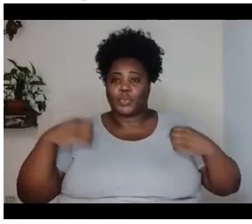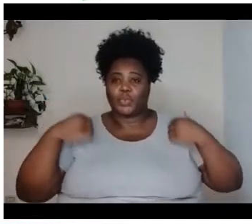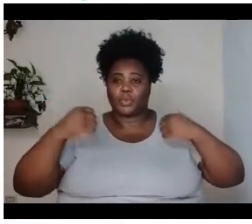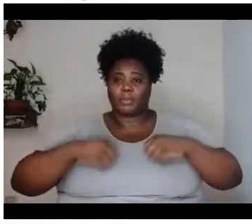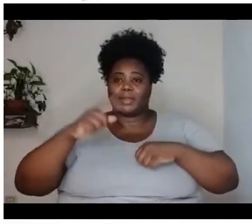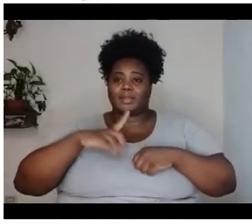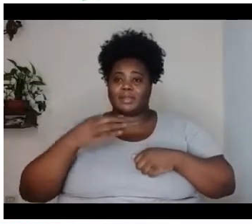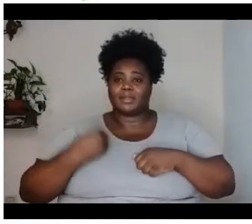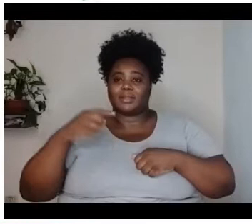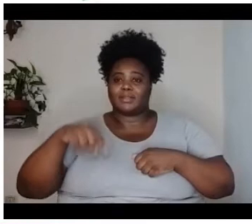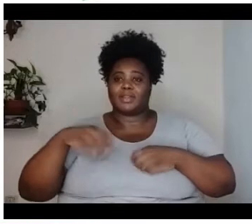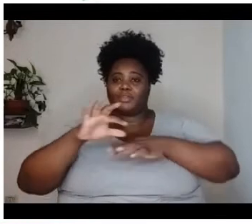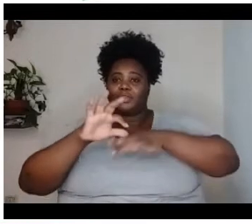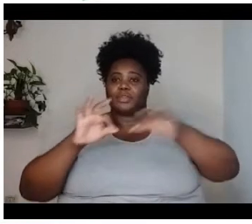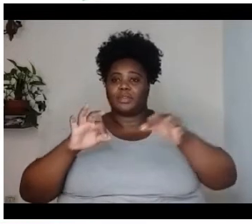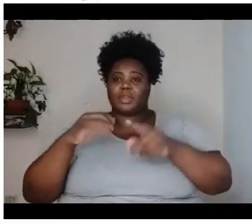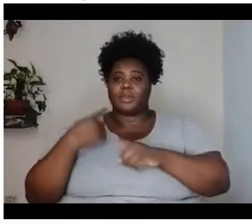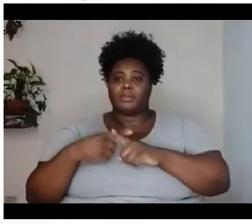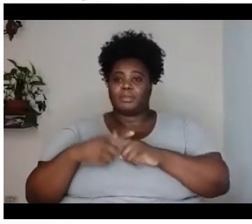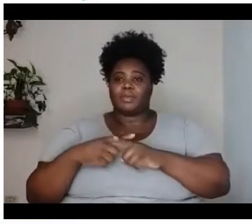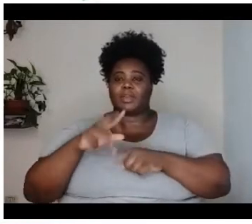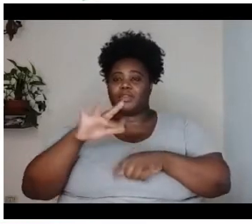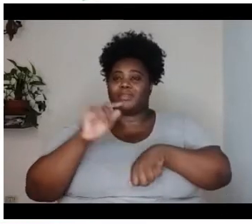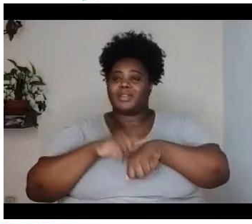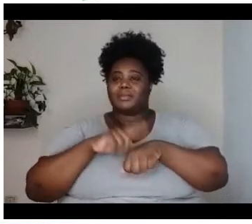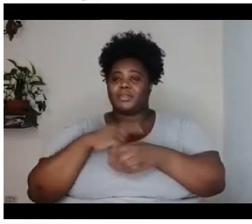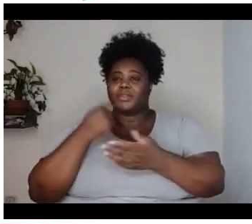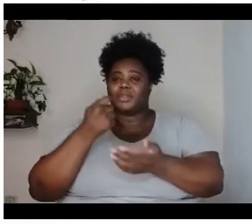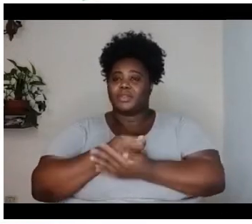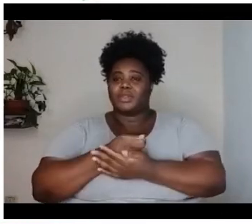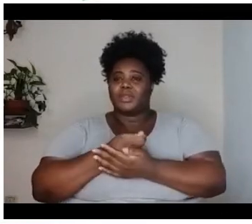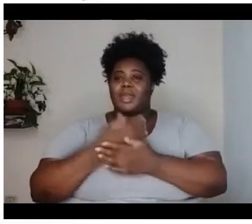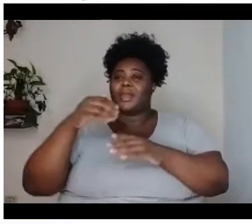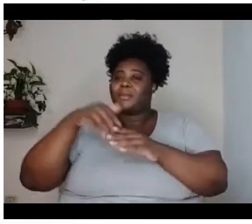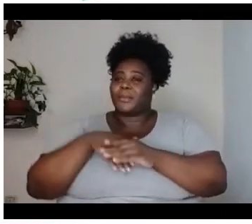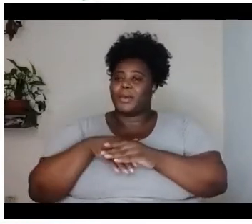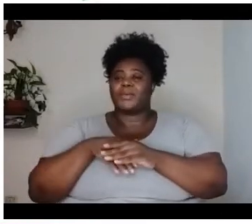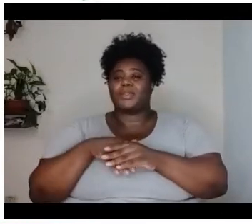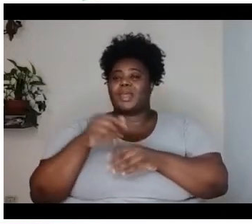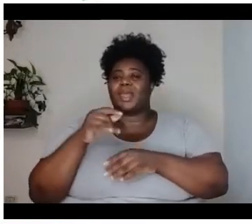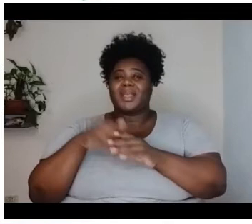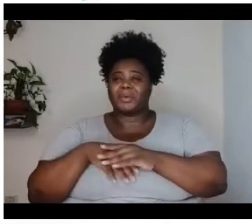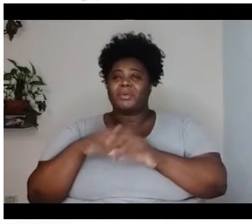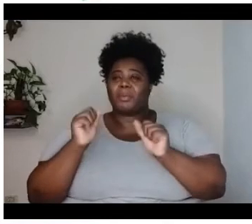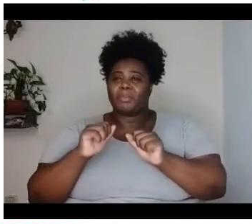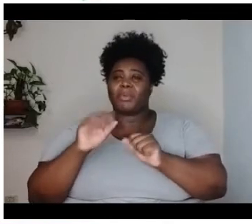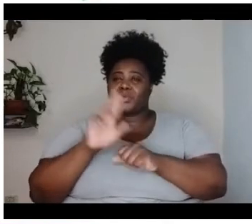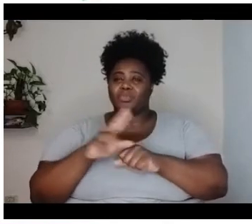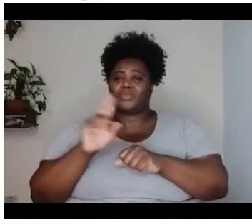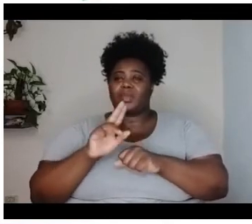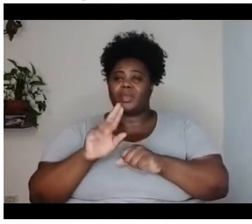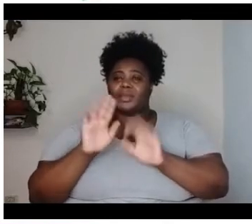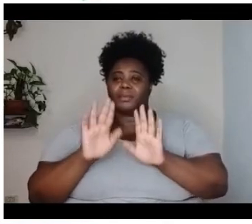aqui, eu vou tirar, porque não vai dar tempo de você comprar. Eu digo, mãe, é por dentro, tudo bem, pode colocar esse, era azul. Só que